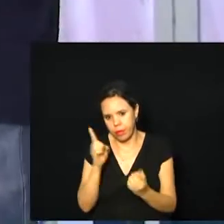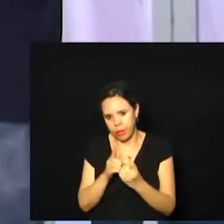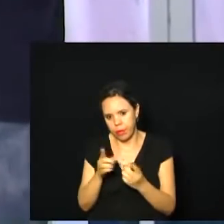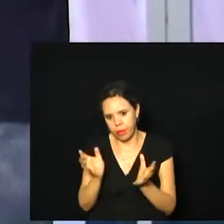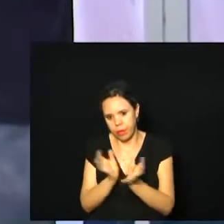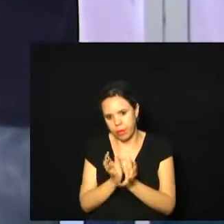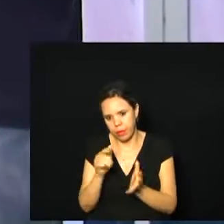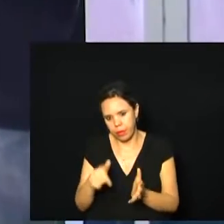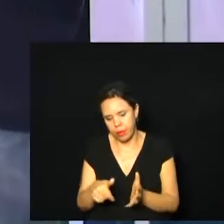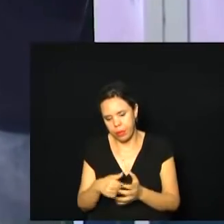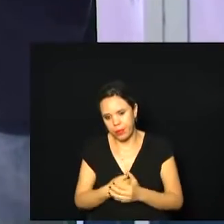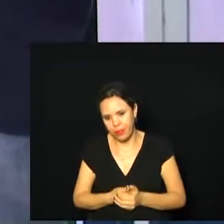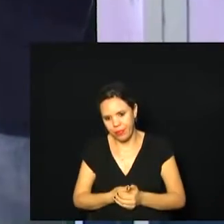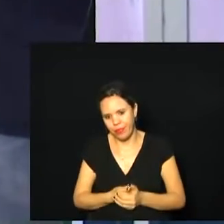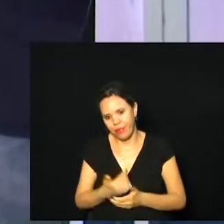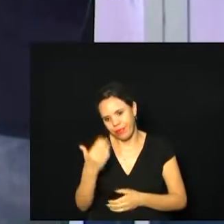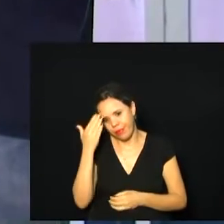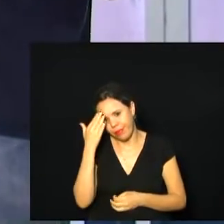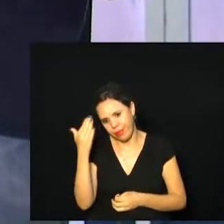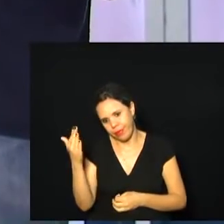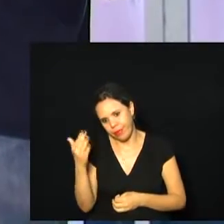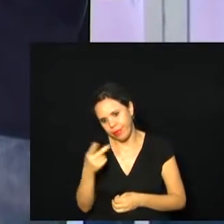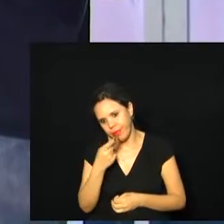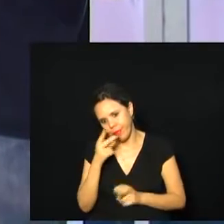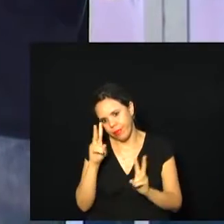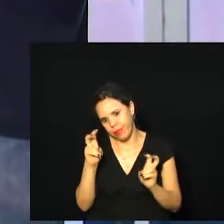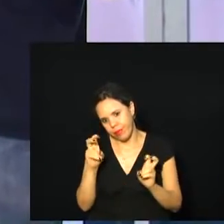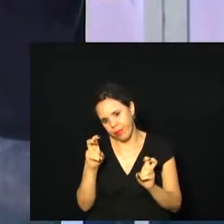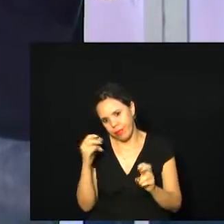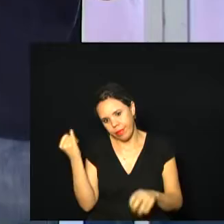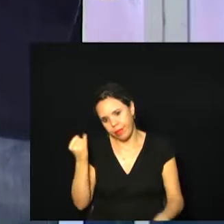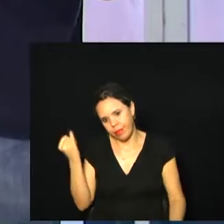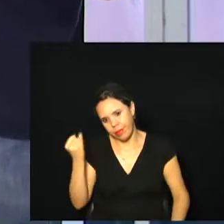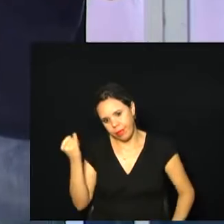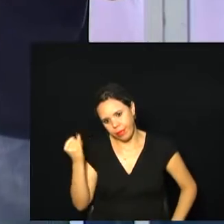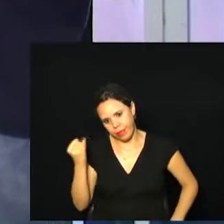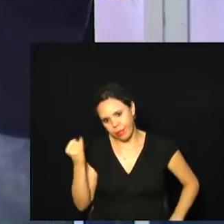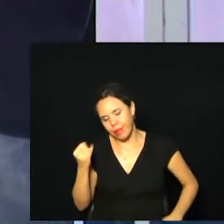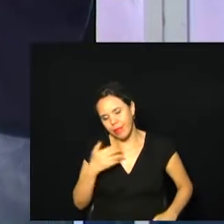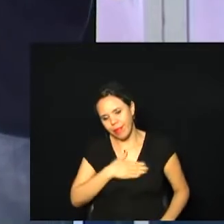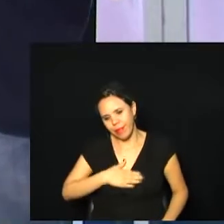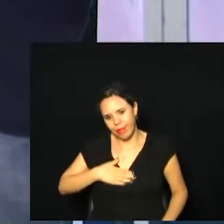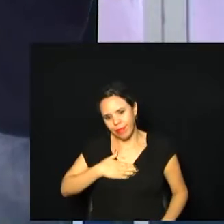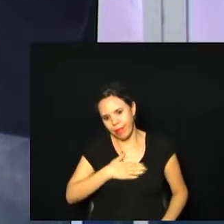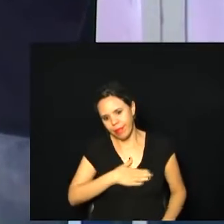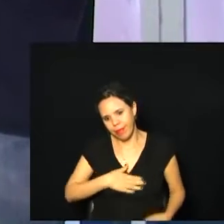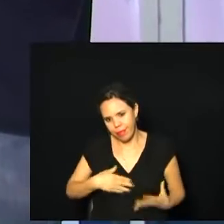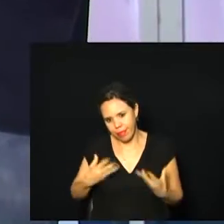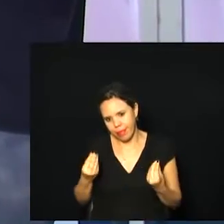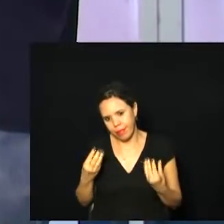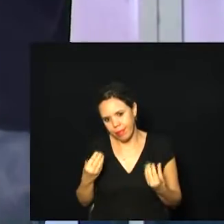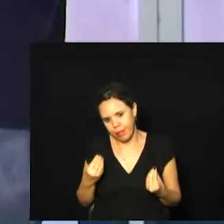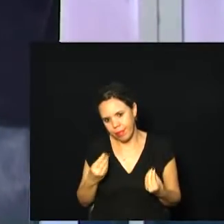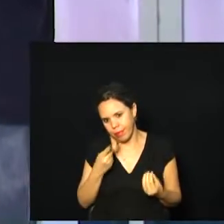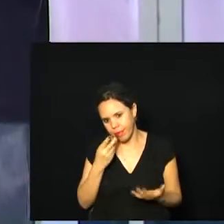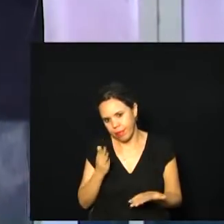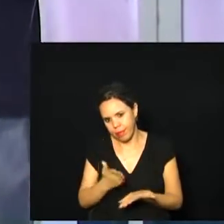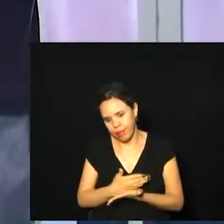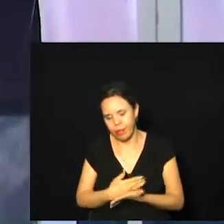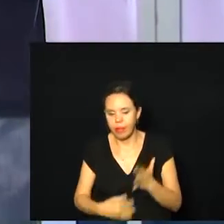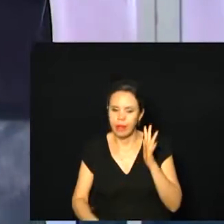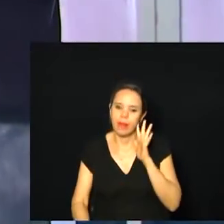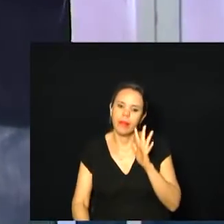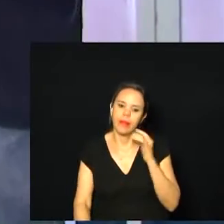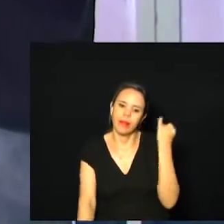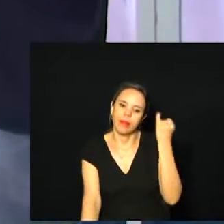nossa equipe. Imagina, eu que agradeço, viu? E falar sobre esse assunto tão importante, é um assunto que me agrada demais também. Falar sobre isso eu acho